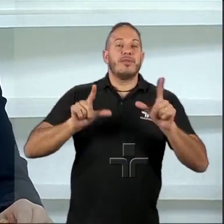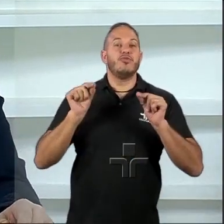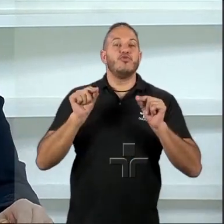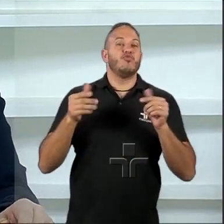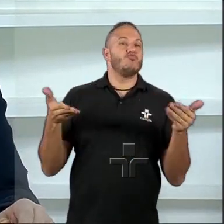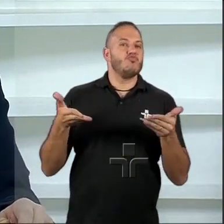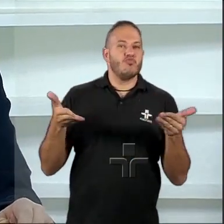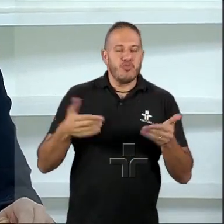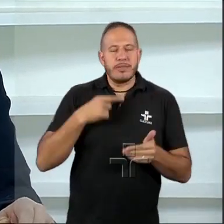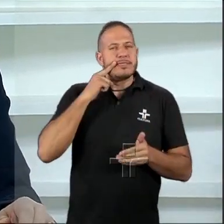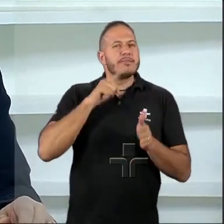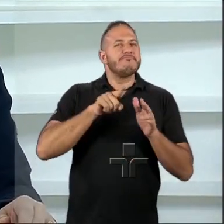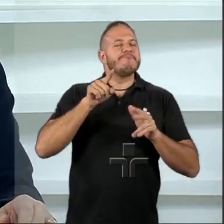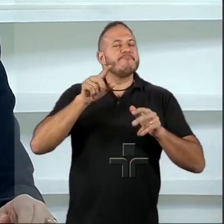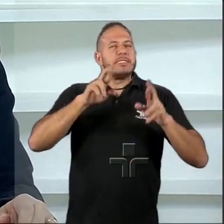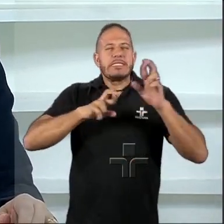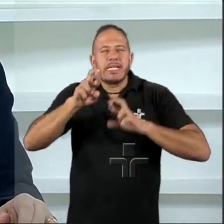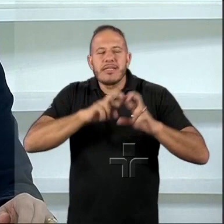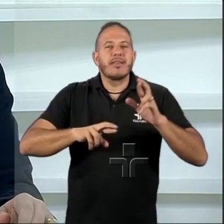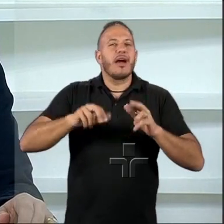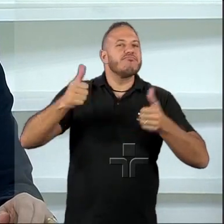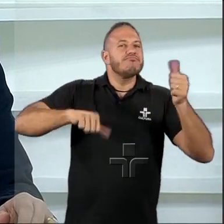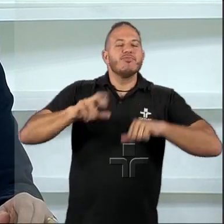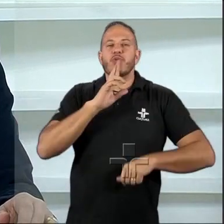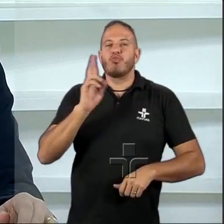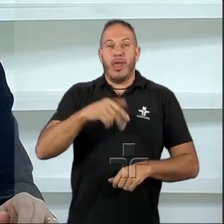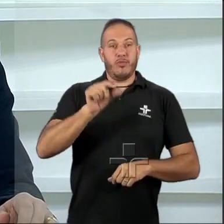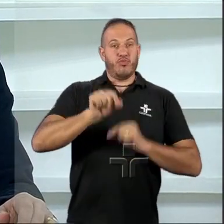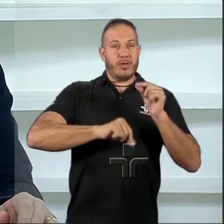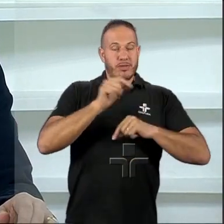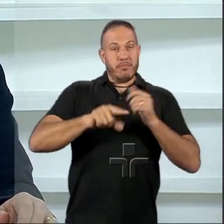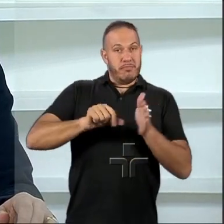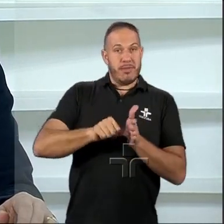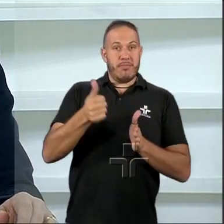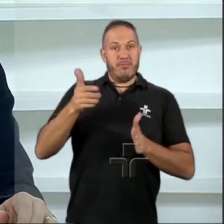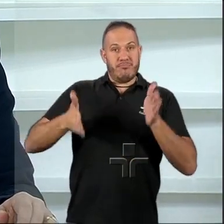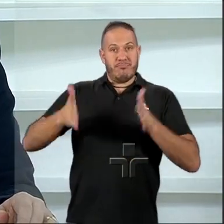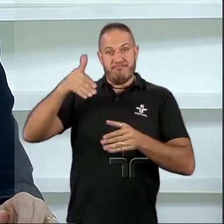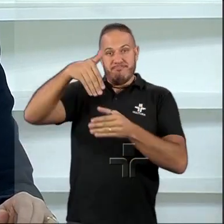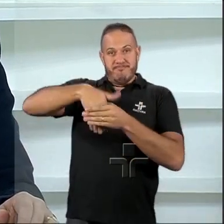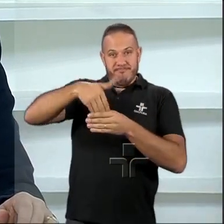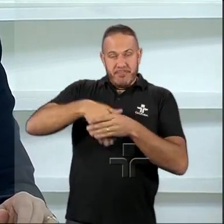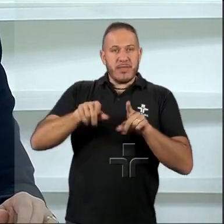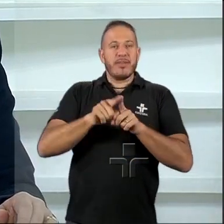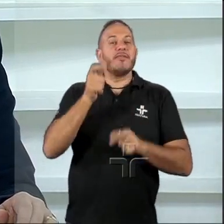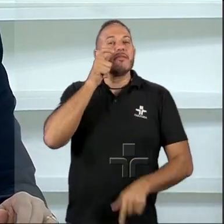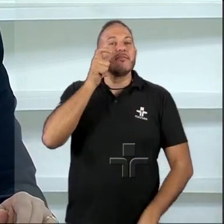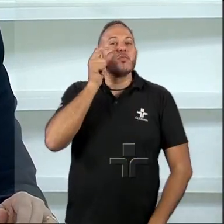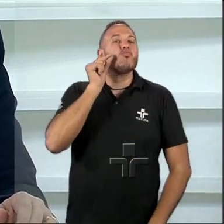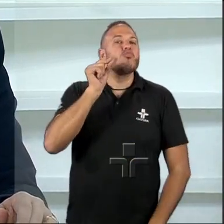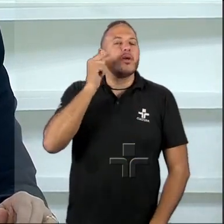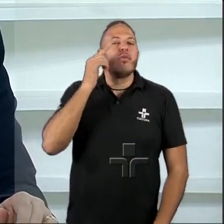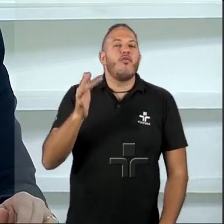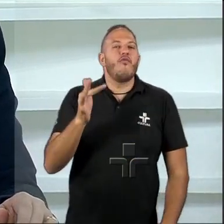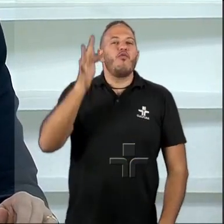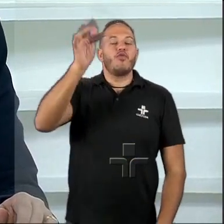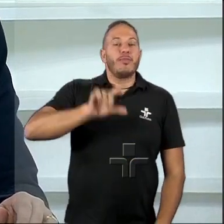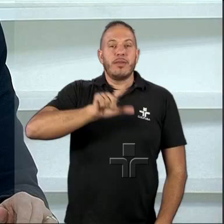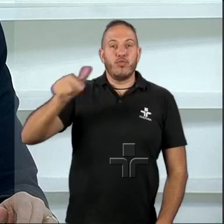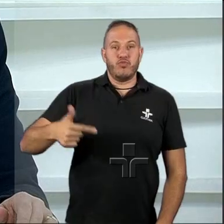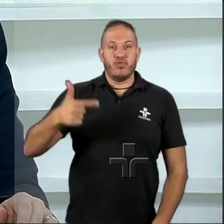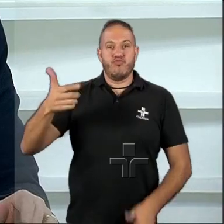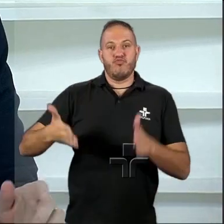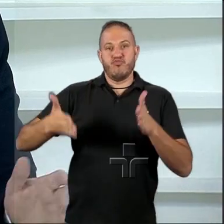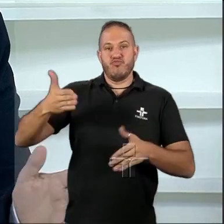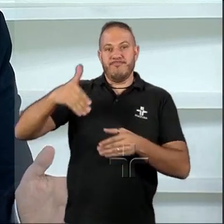vamos analisar os resultados do primeiro turno das eleições e falar também sobre as perspectivas para o segundo